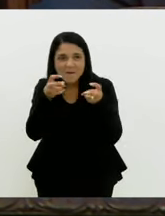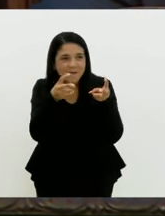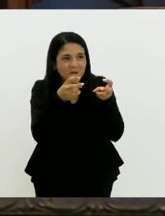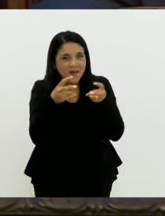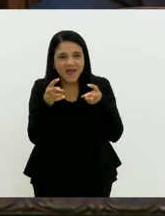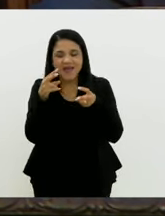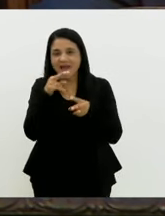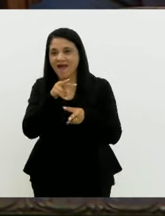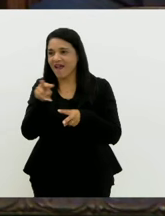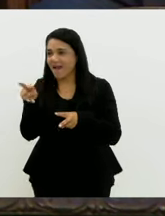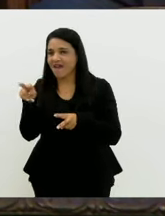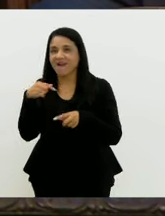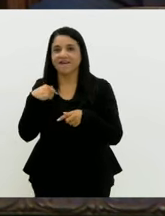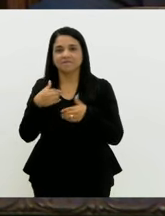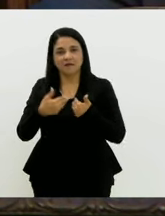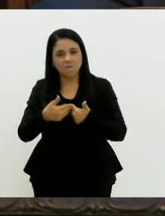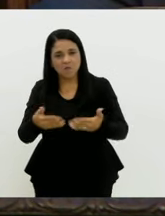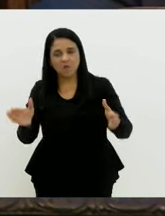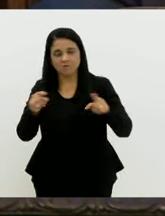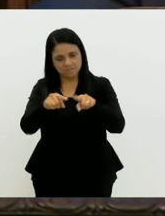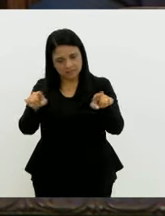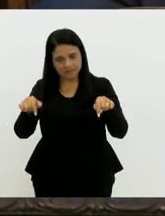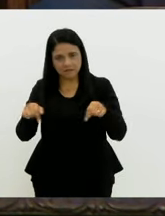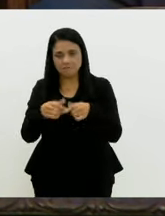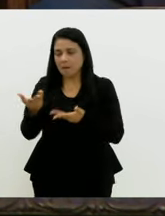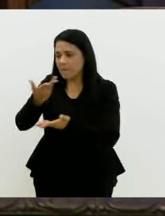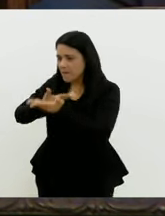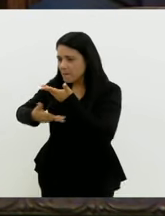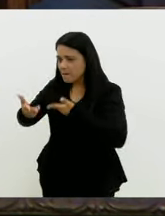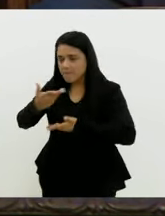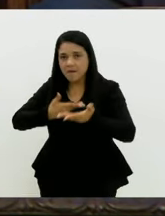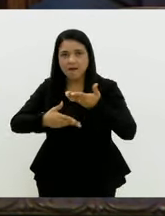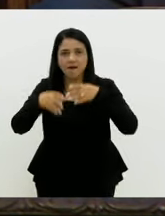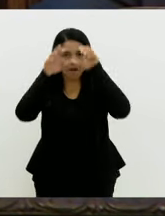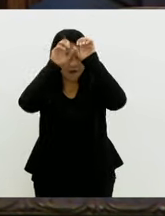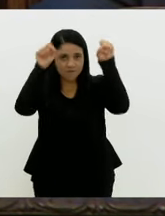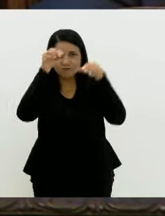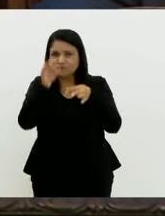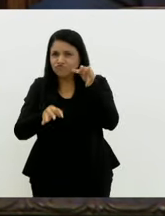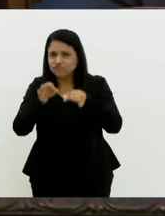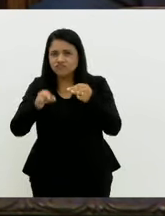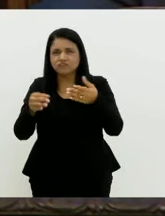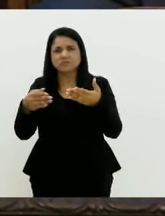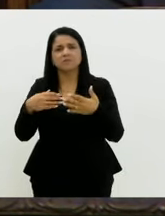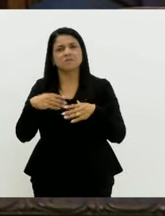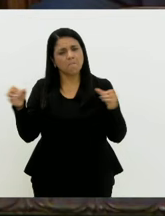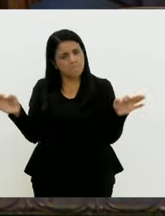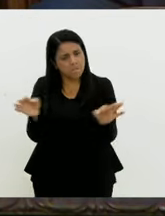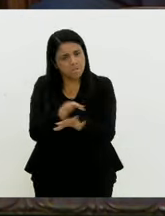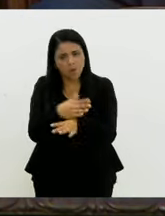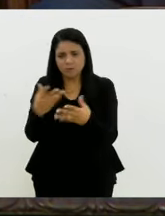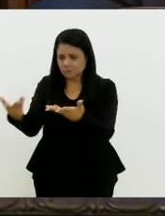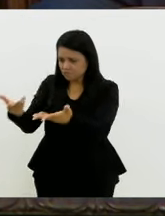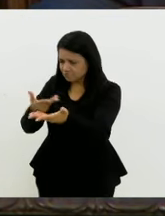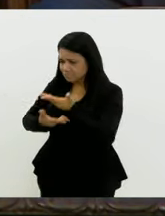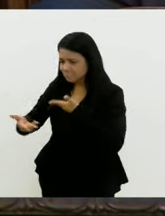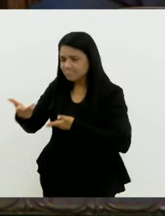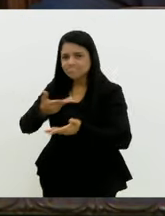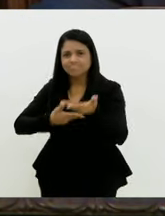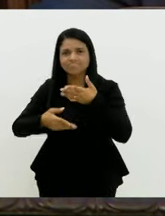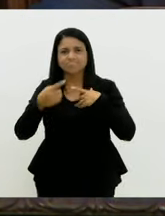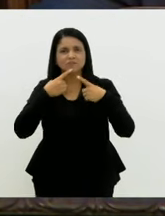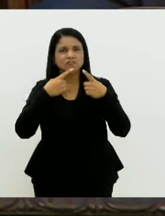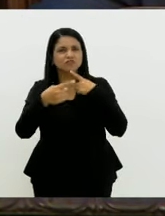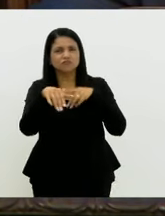portas abertas para trocarmos. O judiciário está pronto para recebê-los, dialogar. Queremos dizer isso